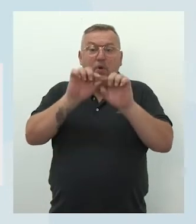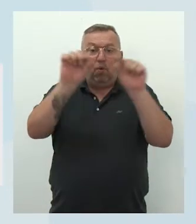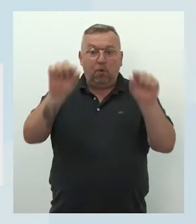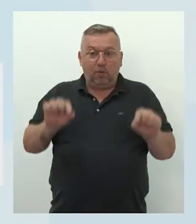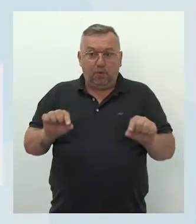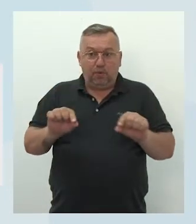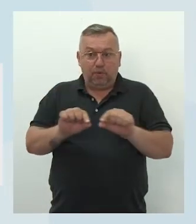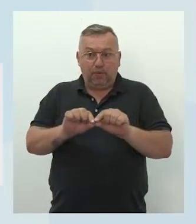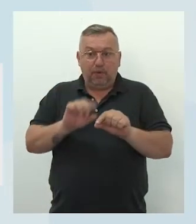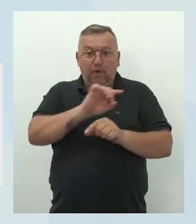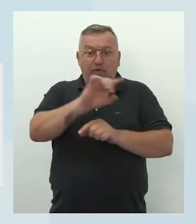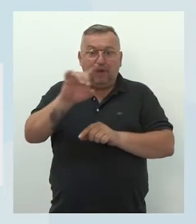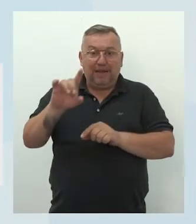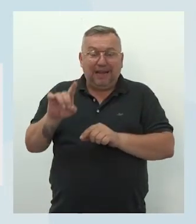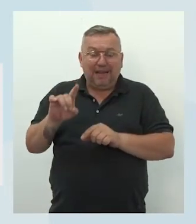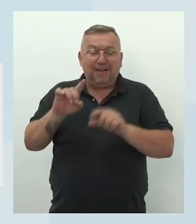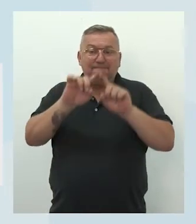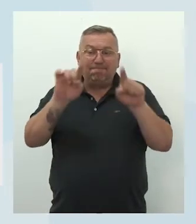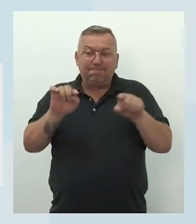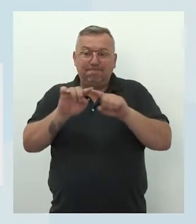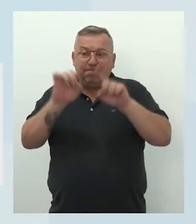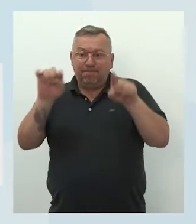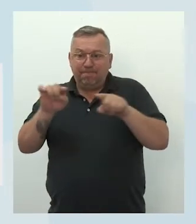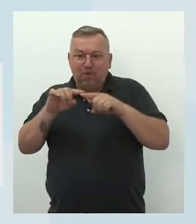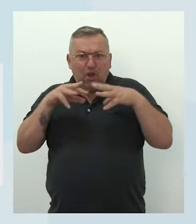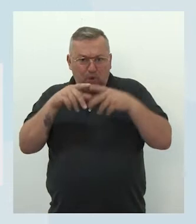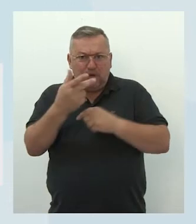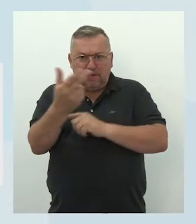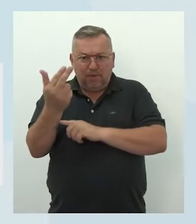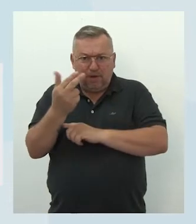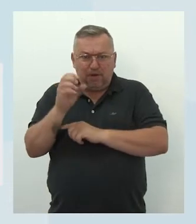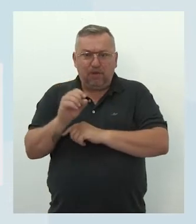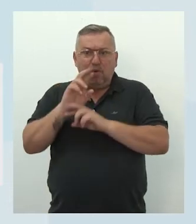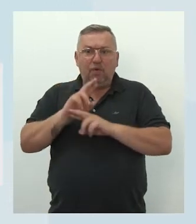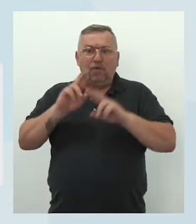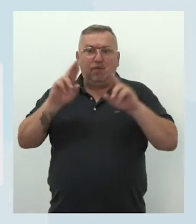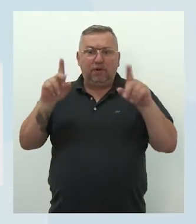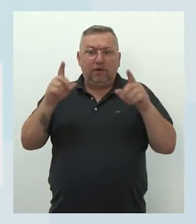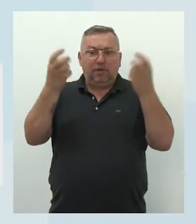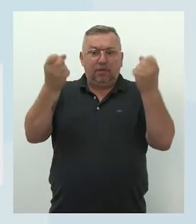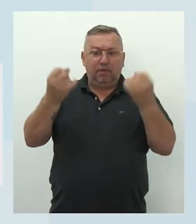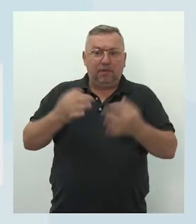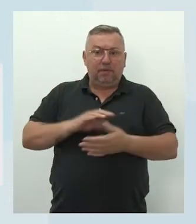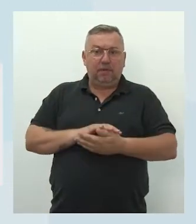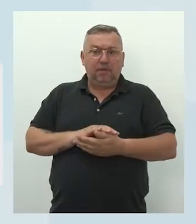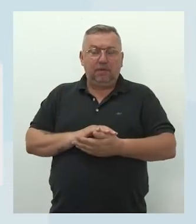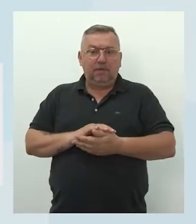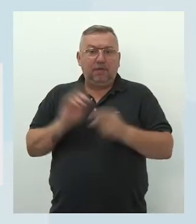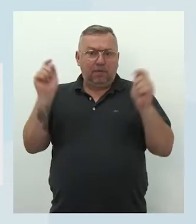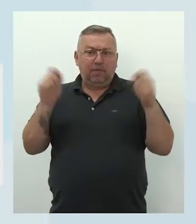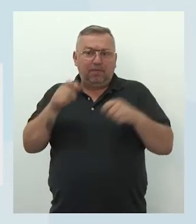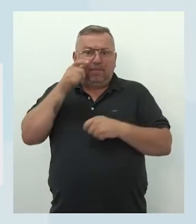perímetro, de cada figura, você diria, são todas iguais ou são diferentes? Justifique. É possível ver